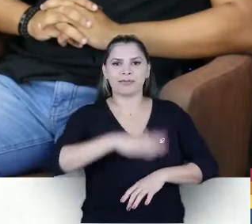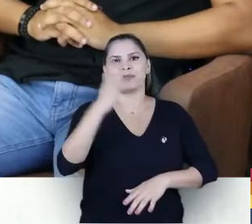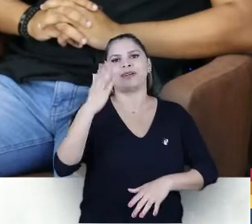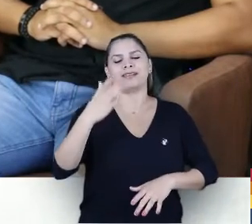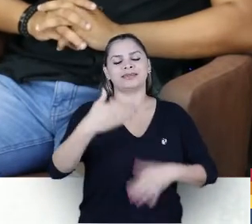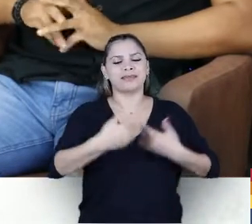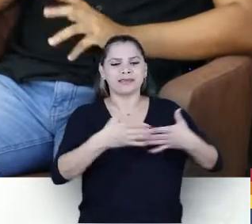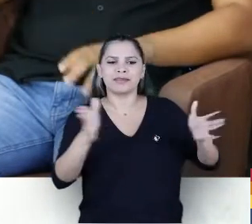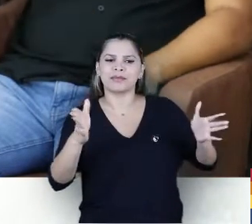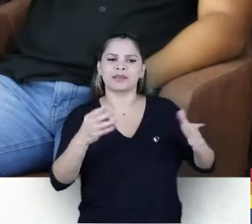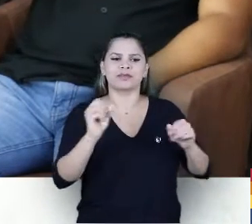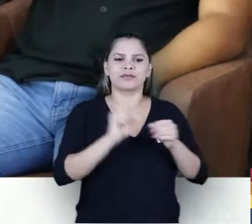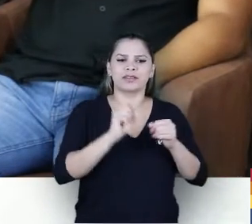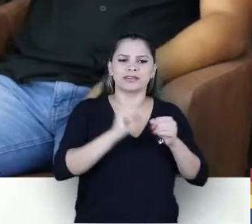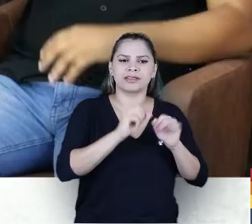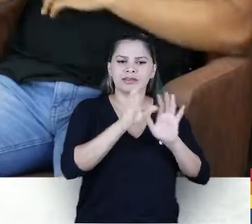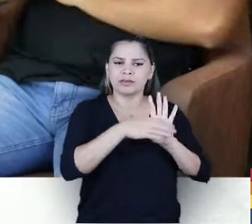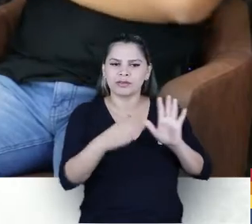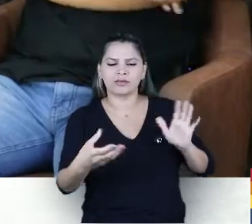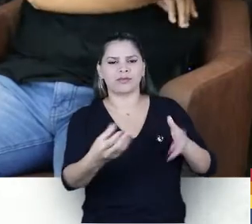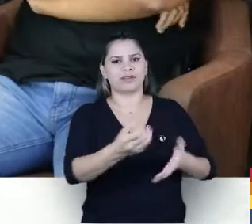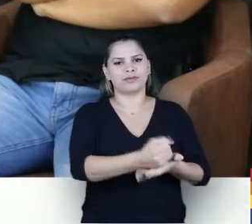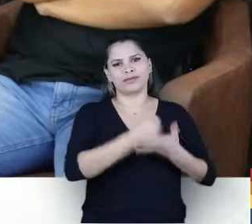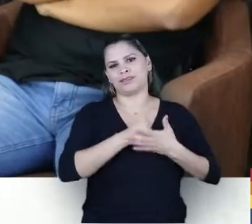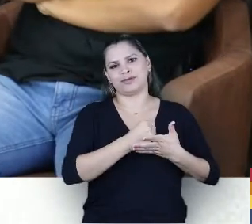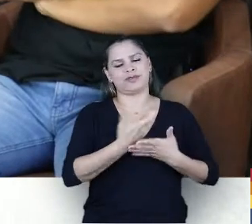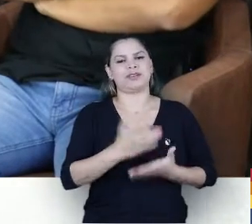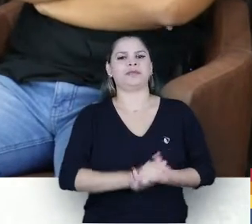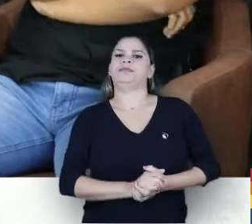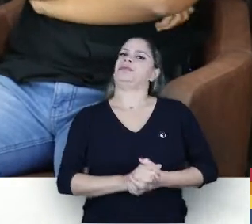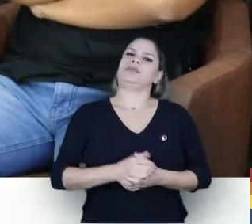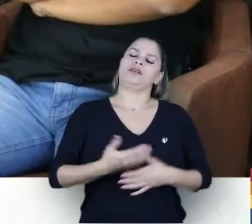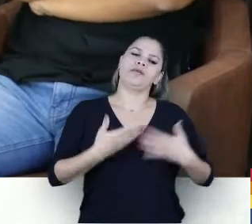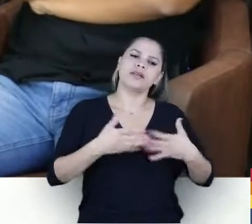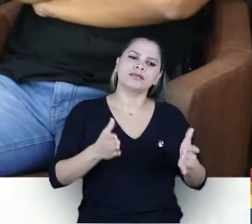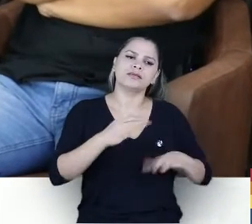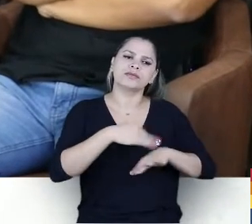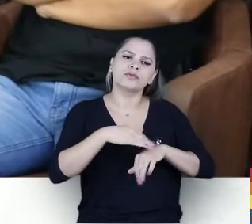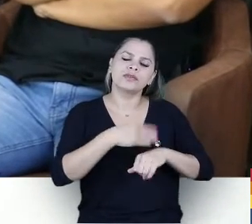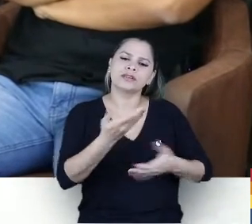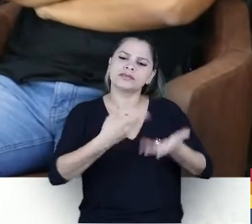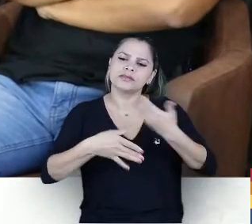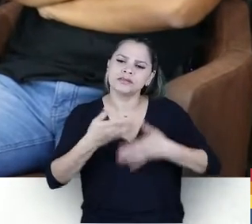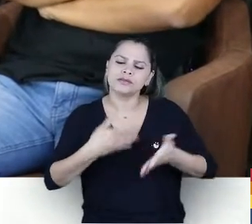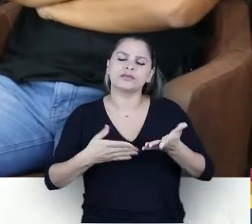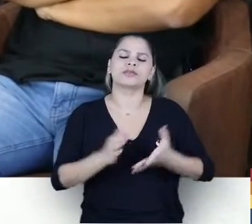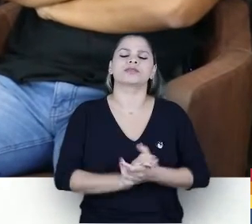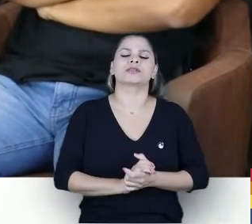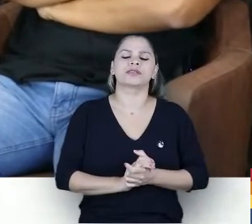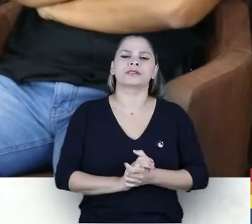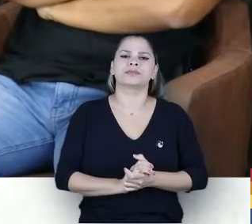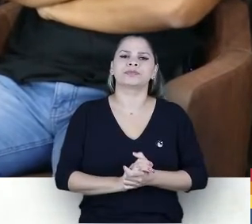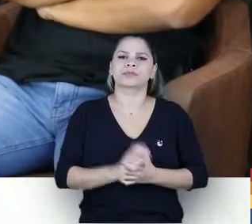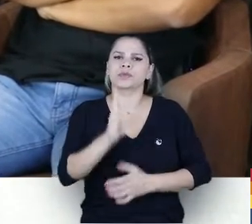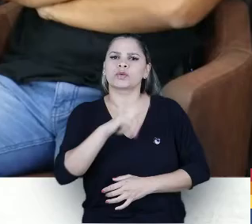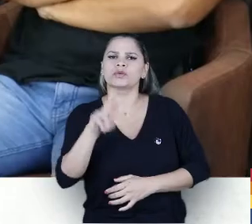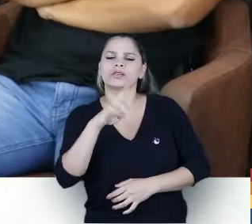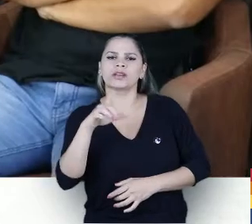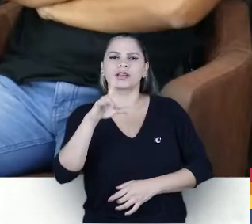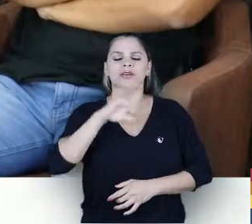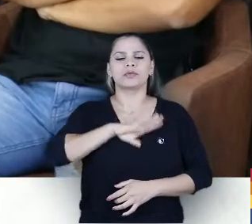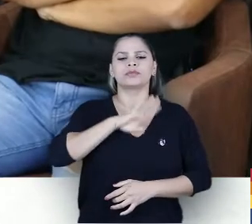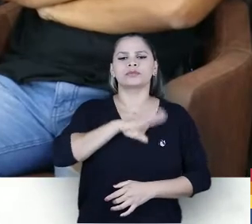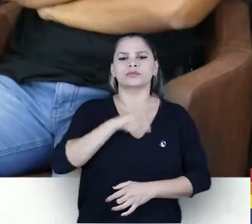a gente tem esse espaço maior com o aluno. Então, tem como fazer essa abertura ali no planejamento, no currículo,